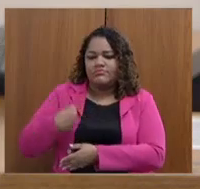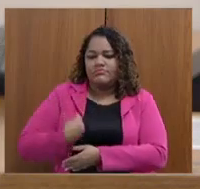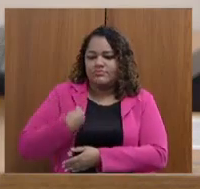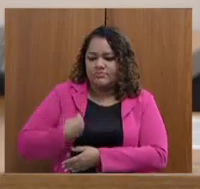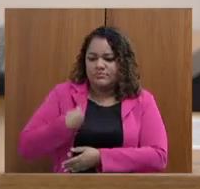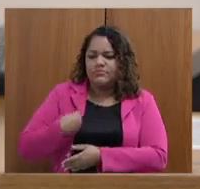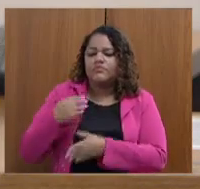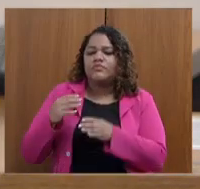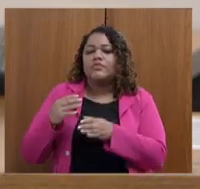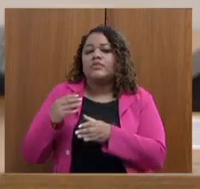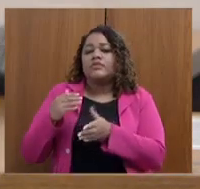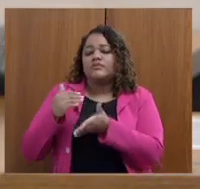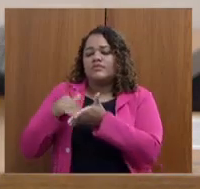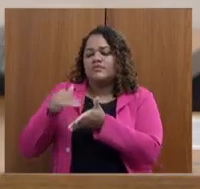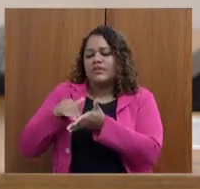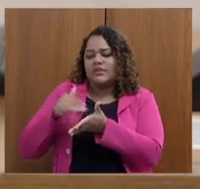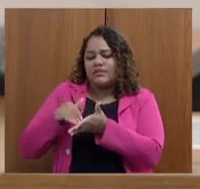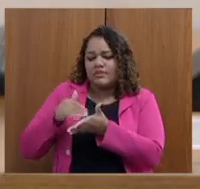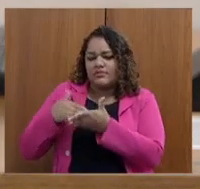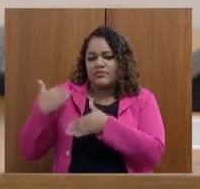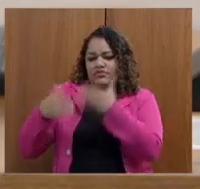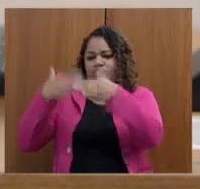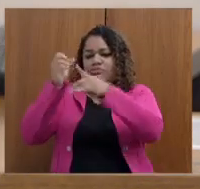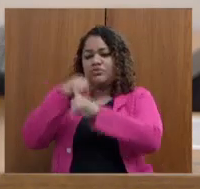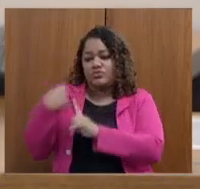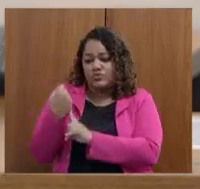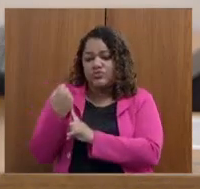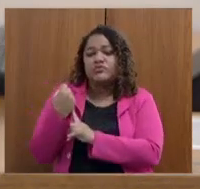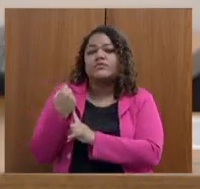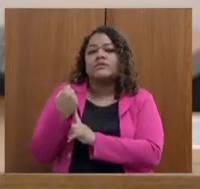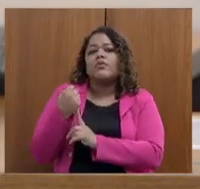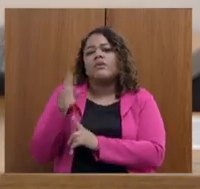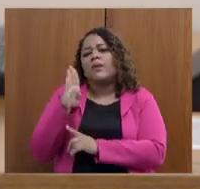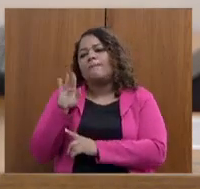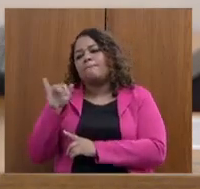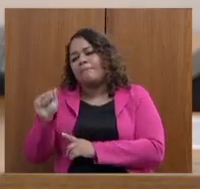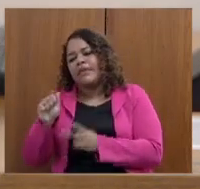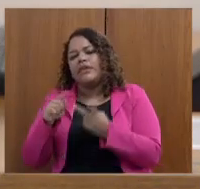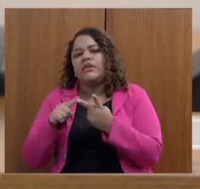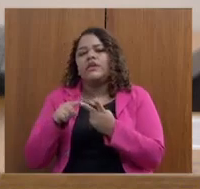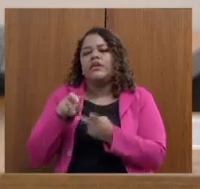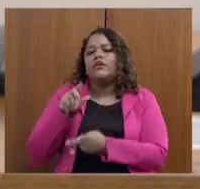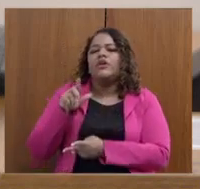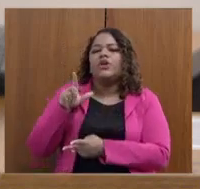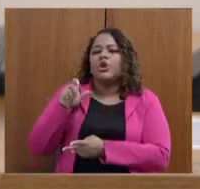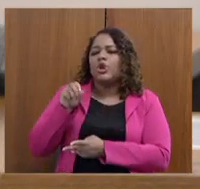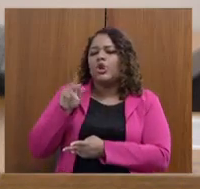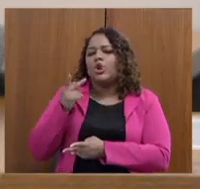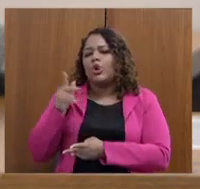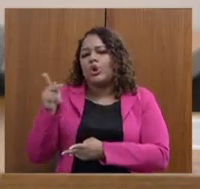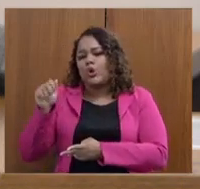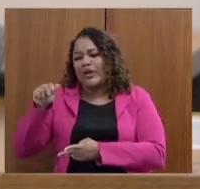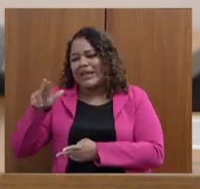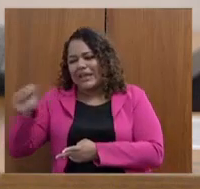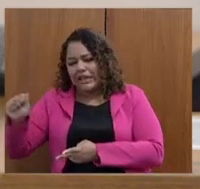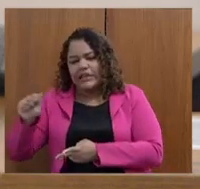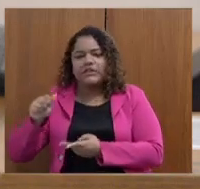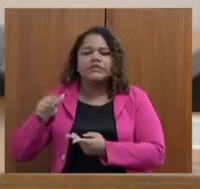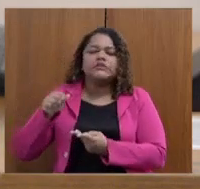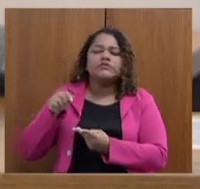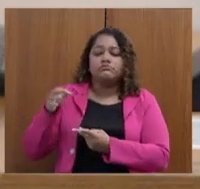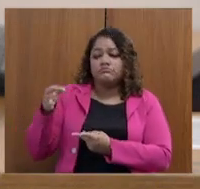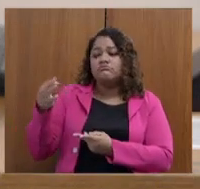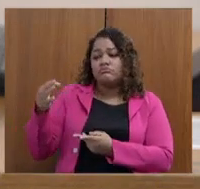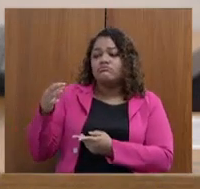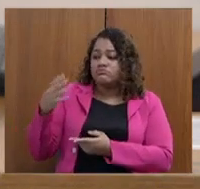e claro que as ponderações que foram colocadas aqui pela Bia pela Lorrana são muito pertinentes nós